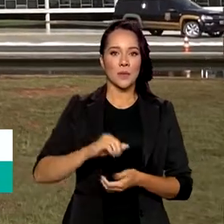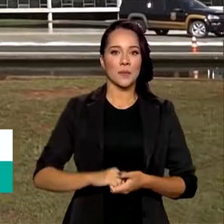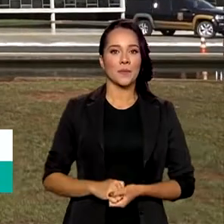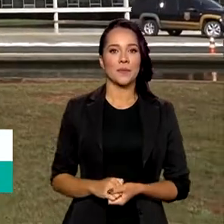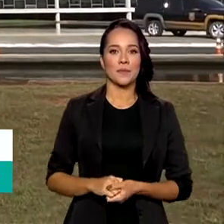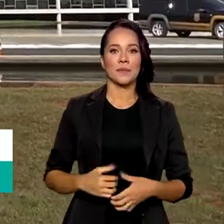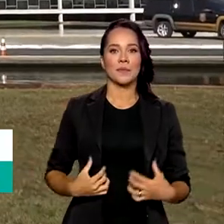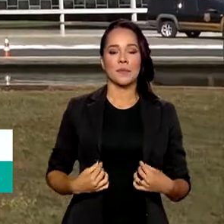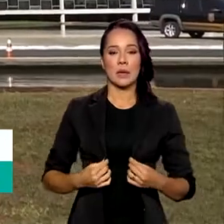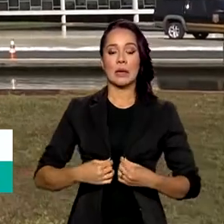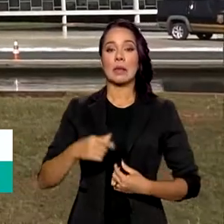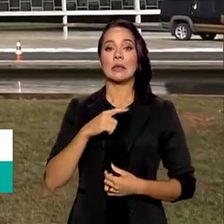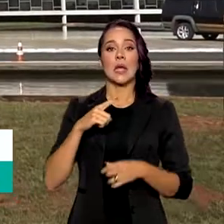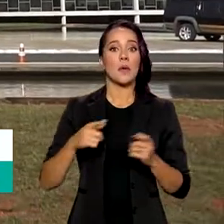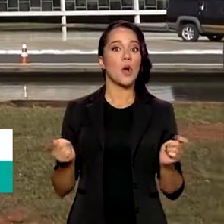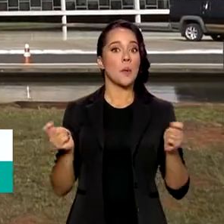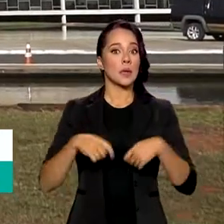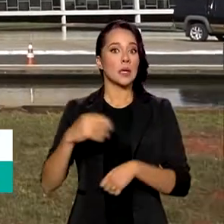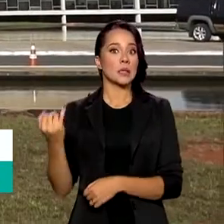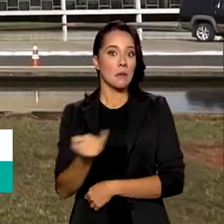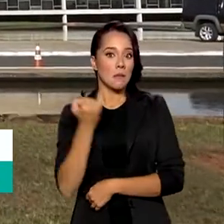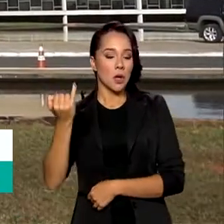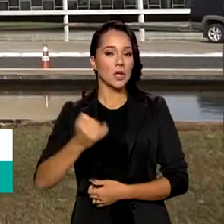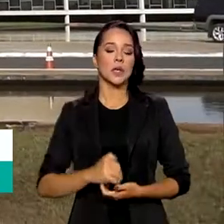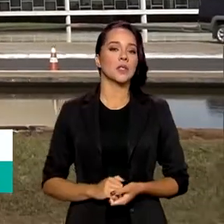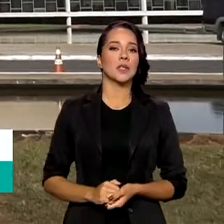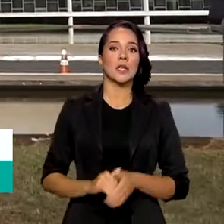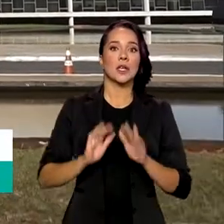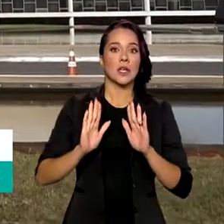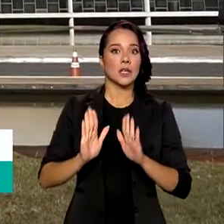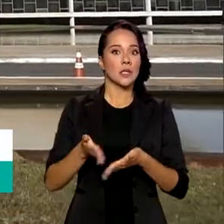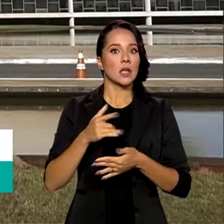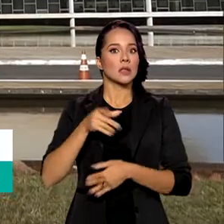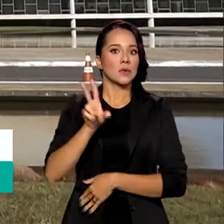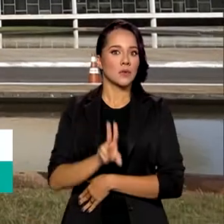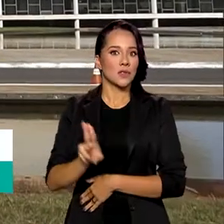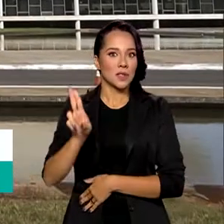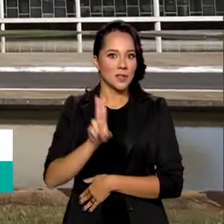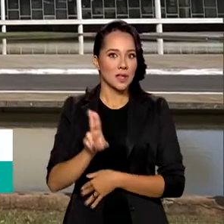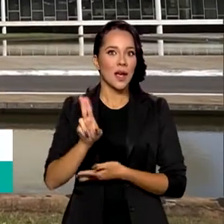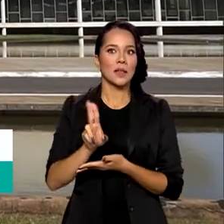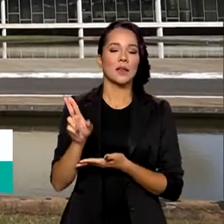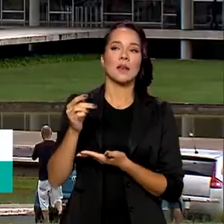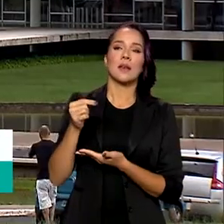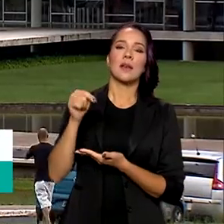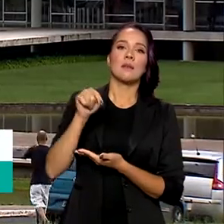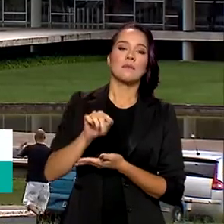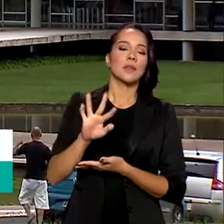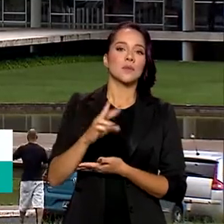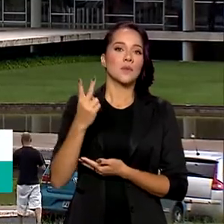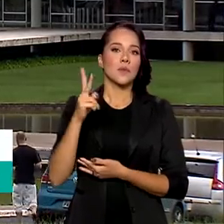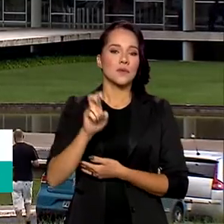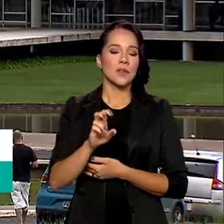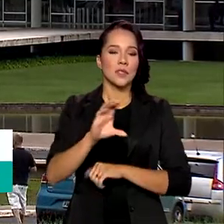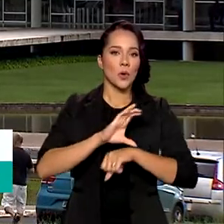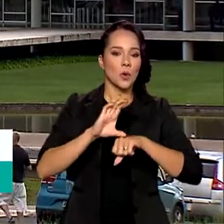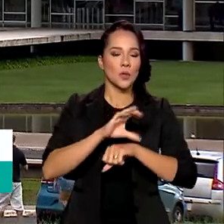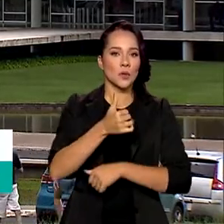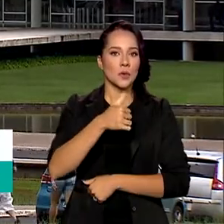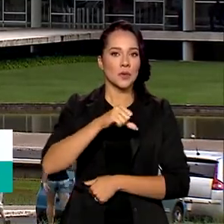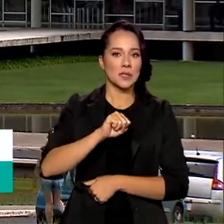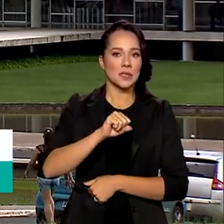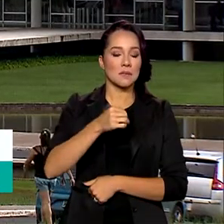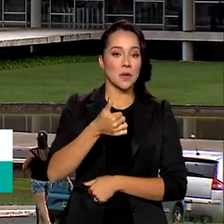uma competência fundamental que a gente já viu sendo utilizada no Brasil pelo menos duas vezes a condição de